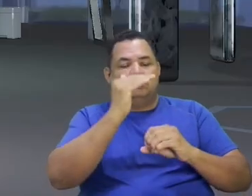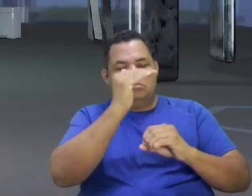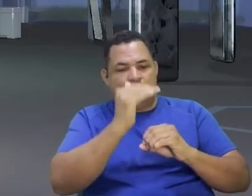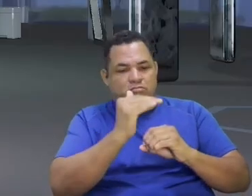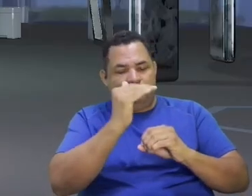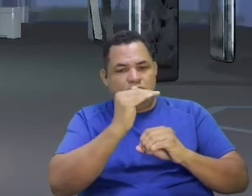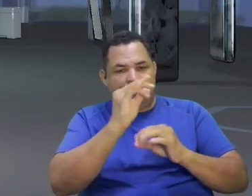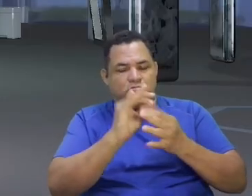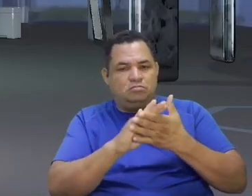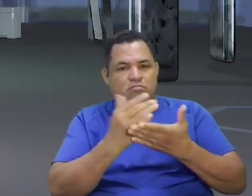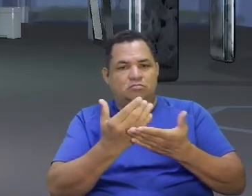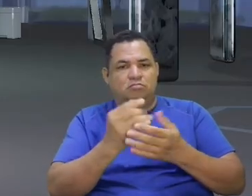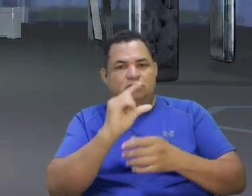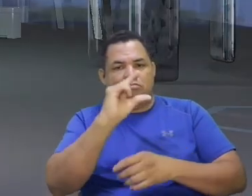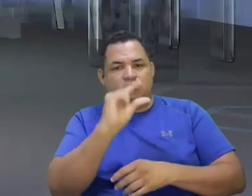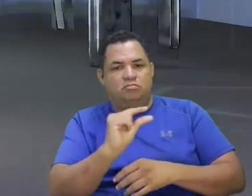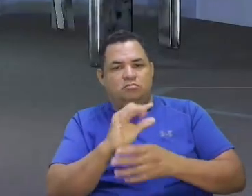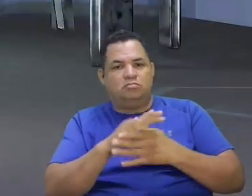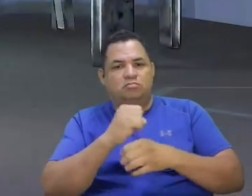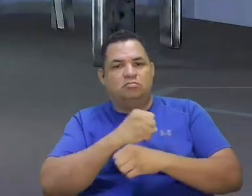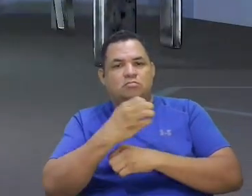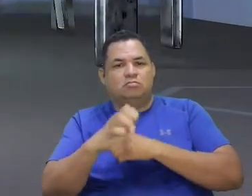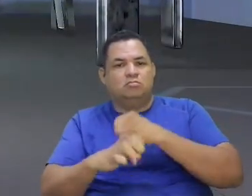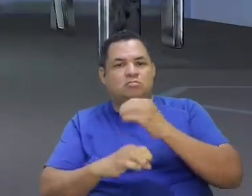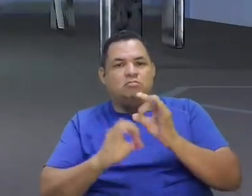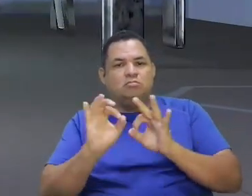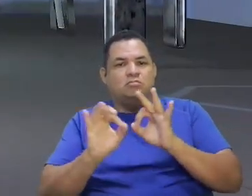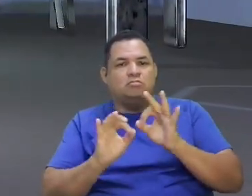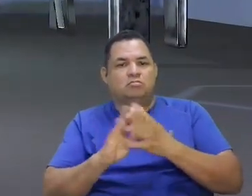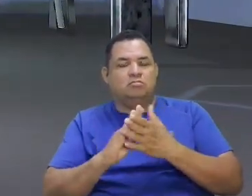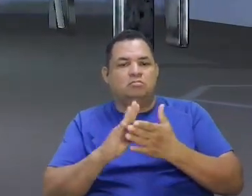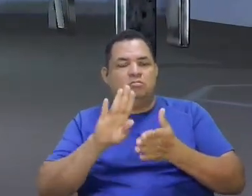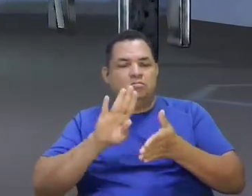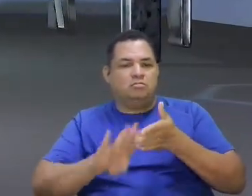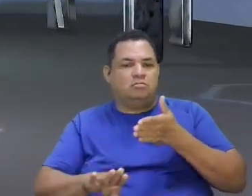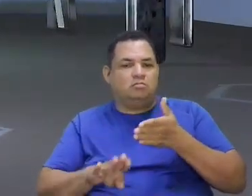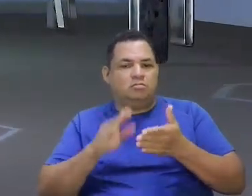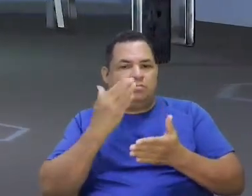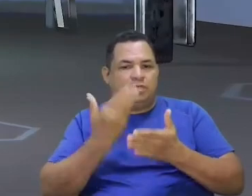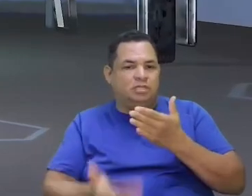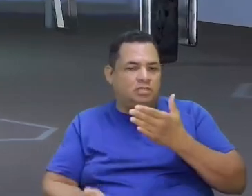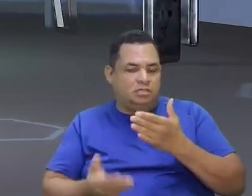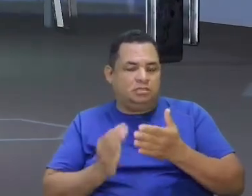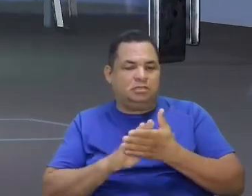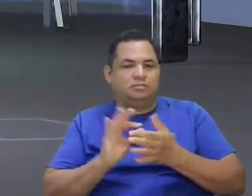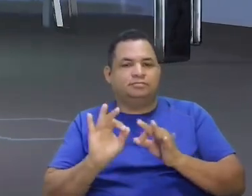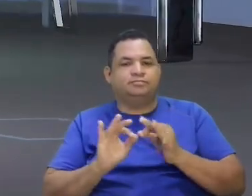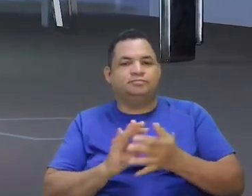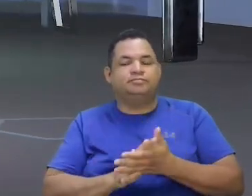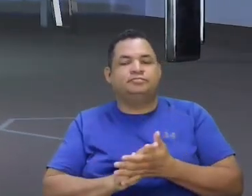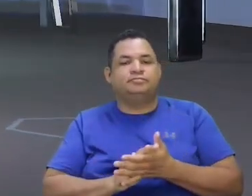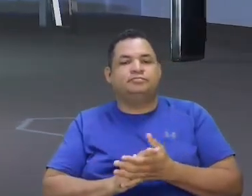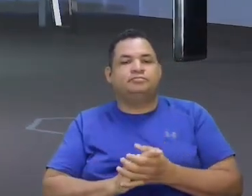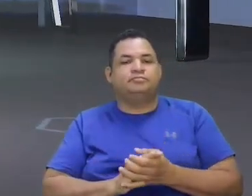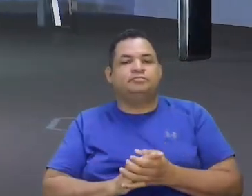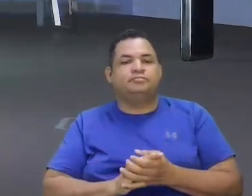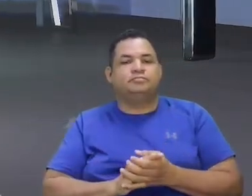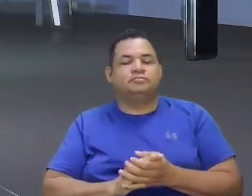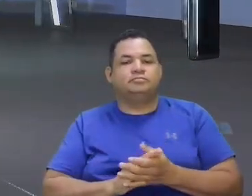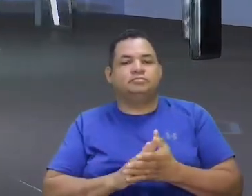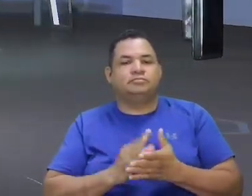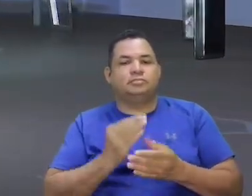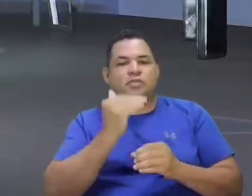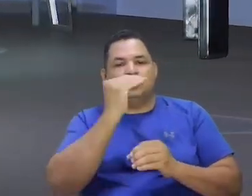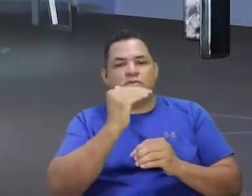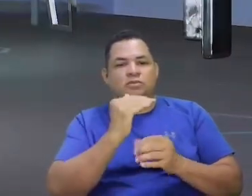subnível que eu tenho ali com pouca quantidade de elétron que vai perder elétron, ou qual é o subnível